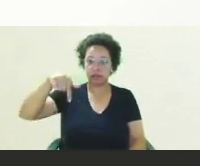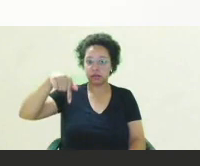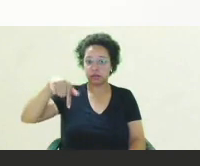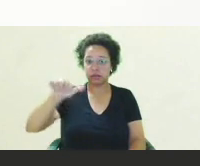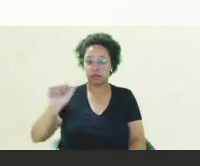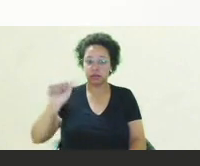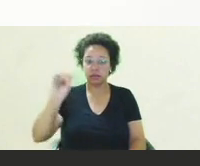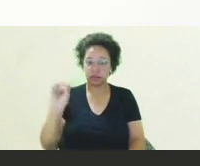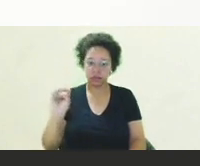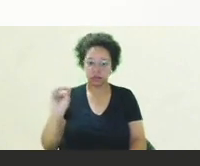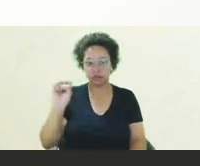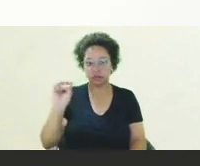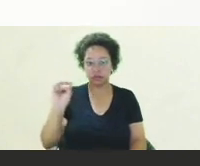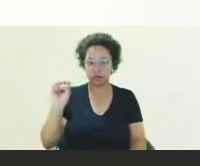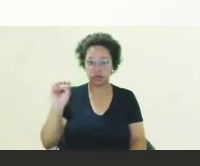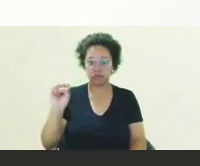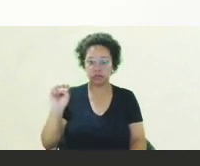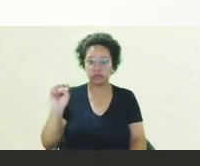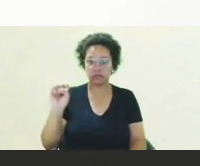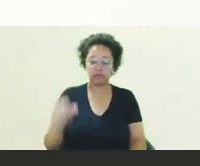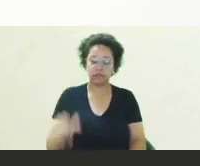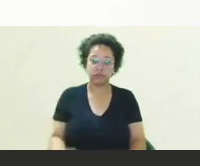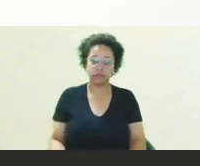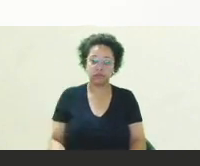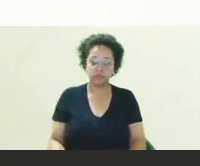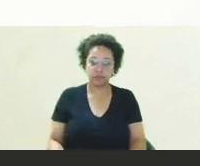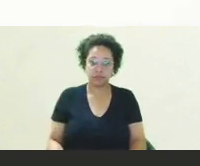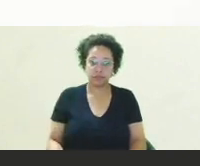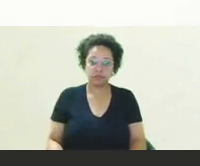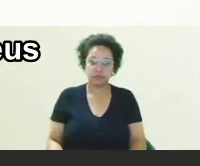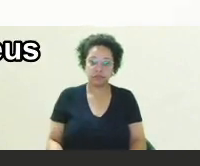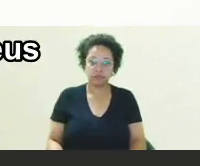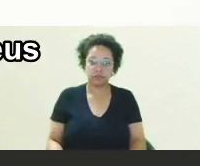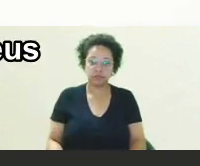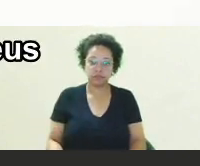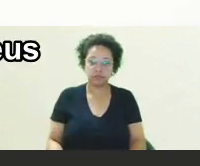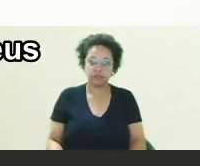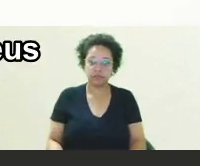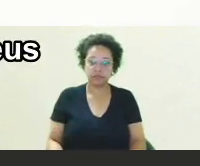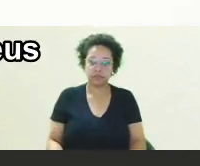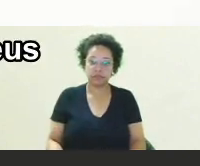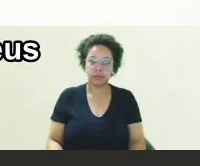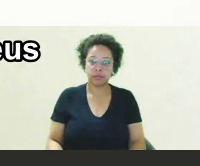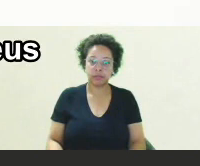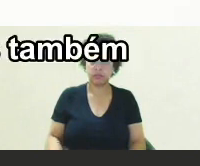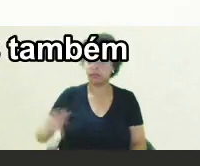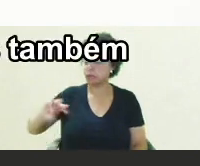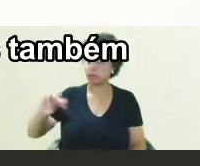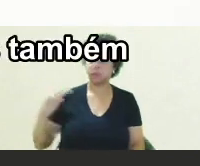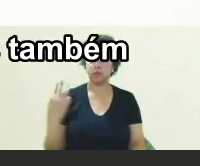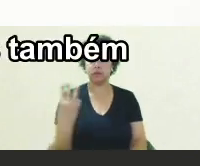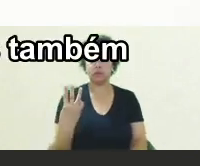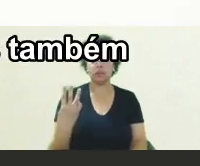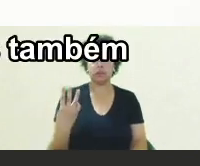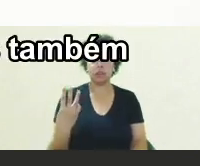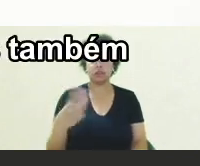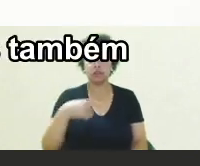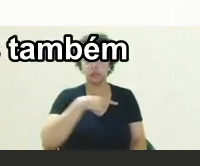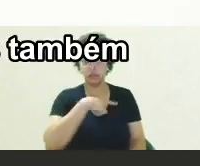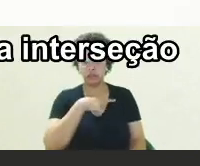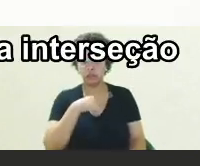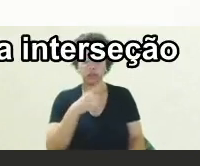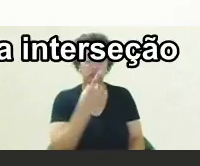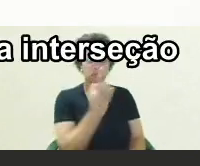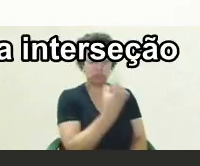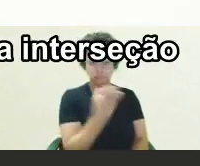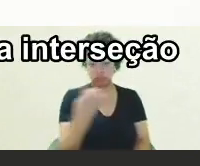os analistas de qualidade. E como toda boa novela, né, esses personagens têm seus núcleos individuais ali, mas eles